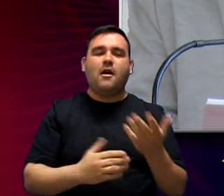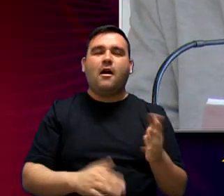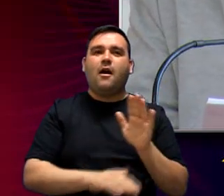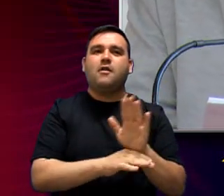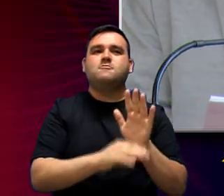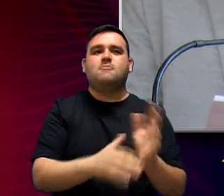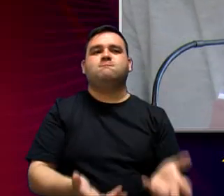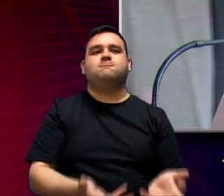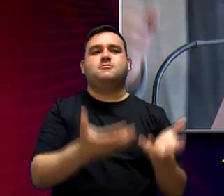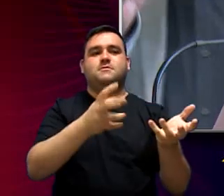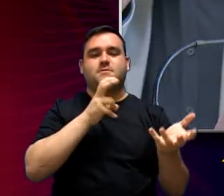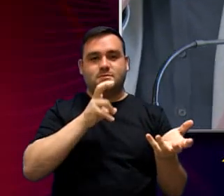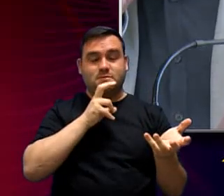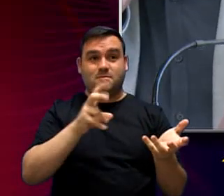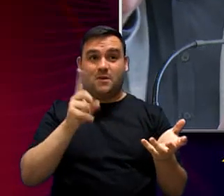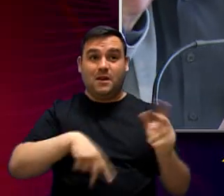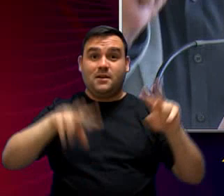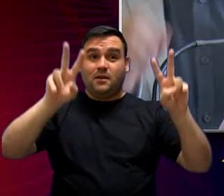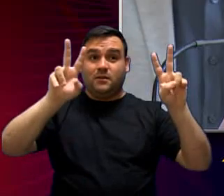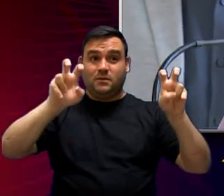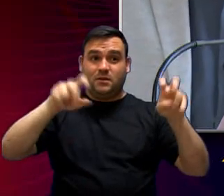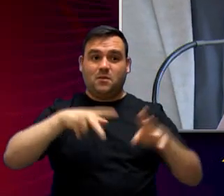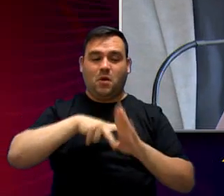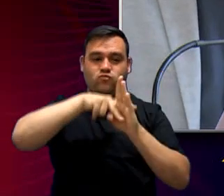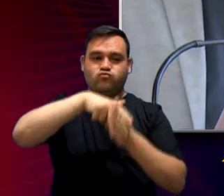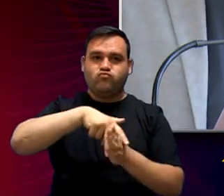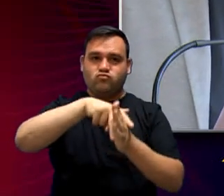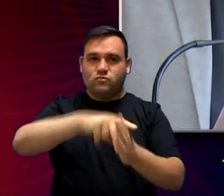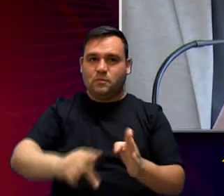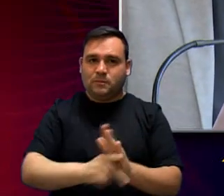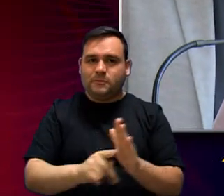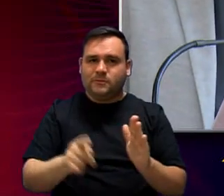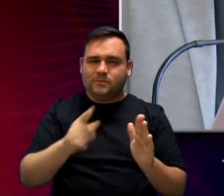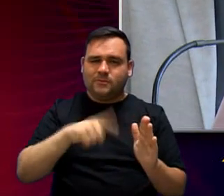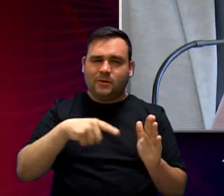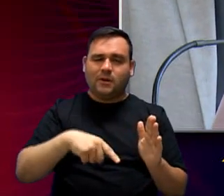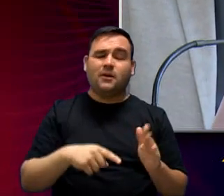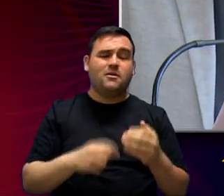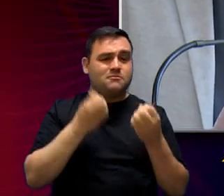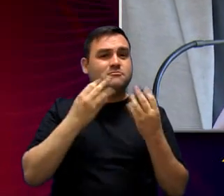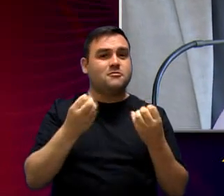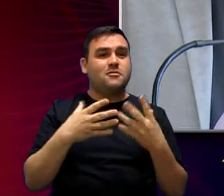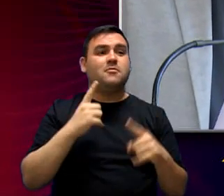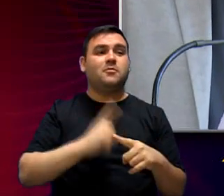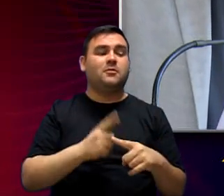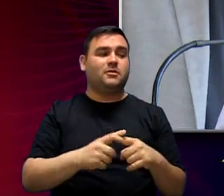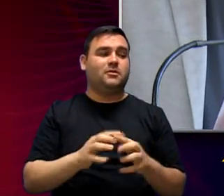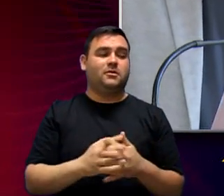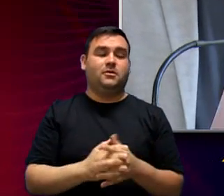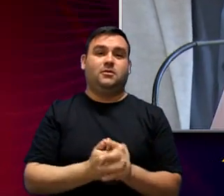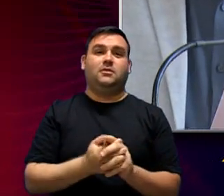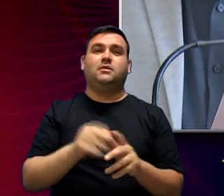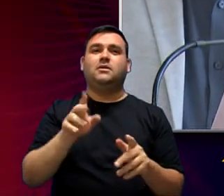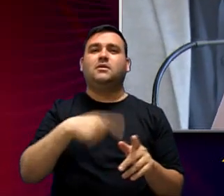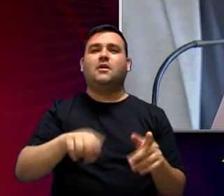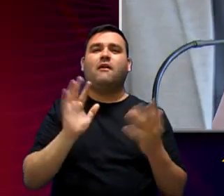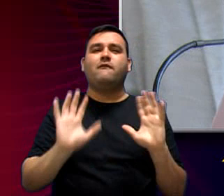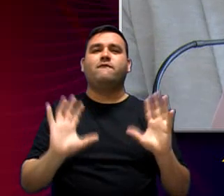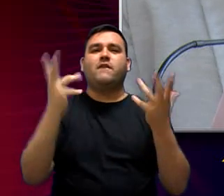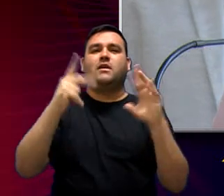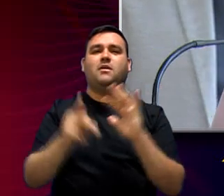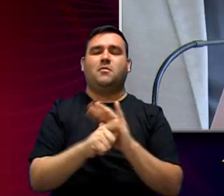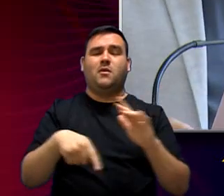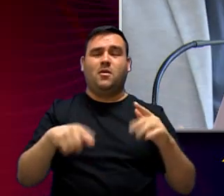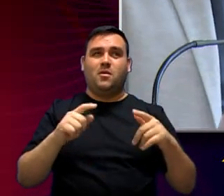nossa cultura. Seria no tema do tropeirismo? Isso, isso. Maravilha, porque isso. Nós temos lei. A nossa festa